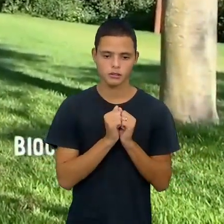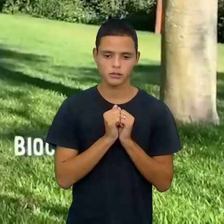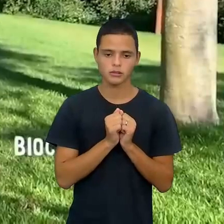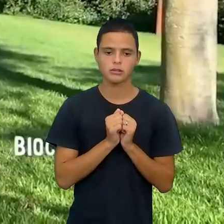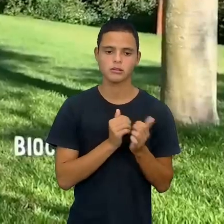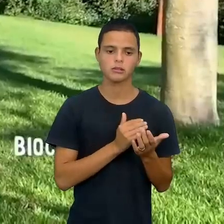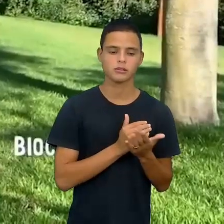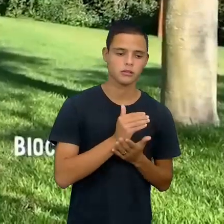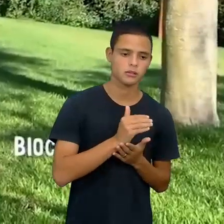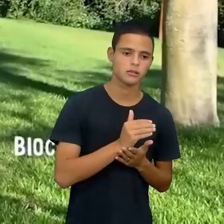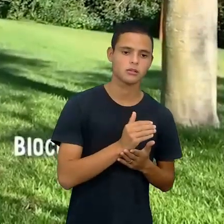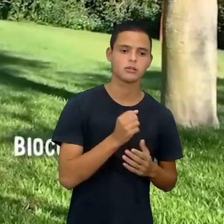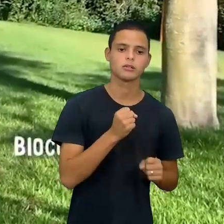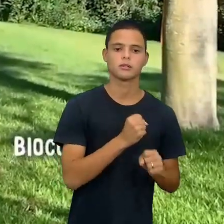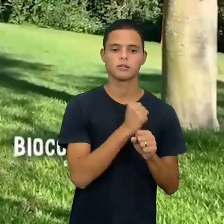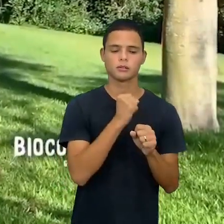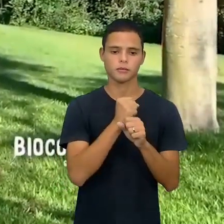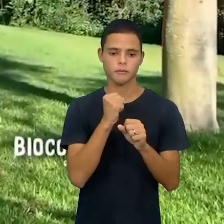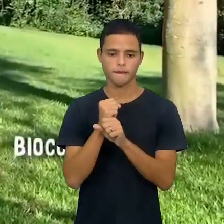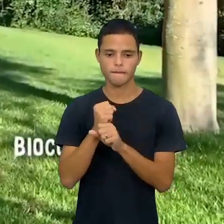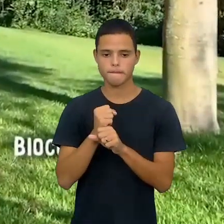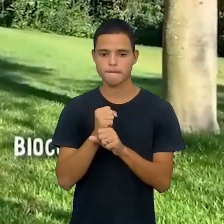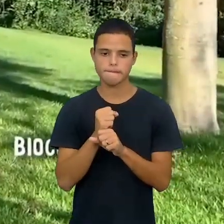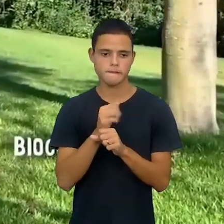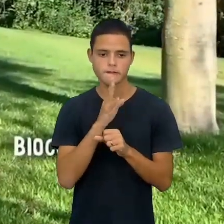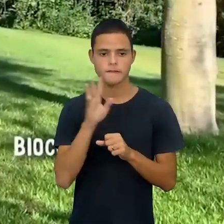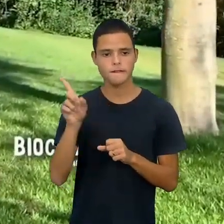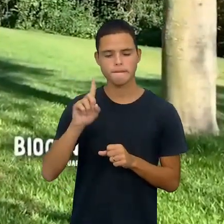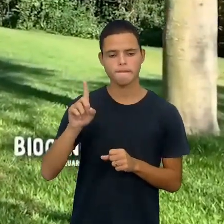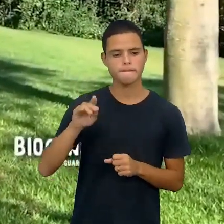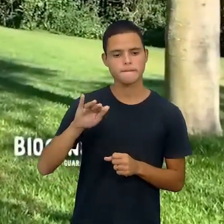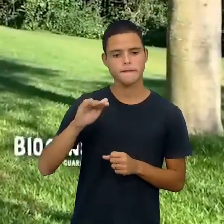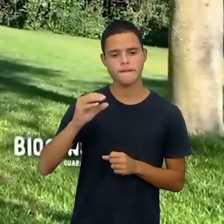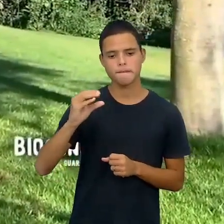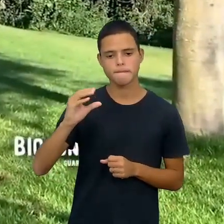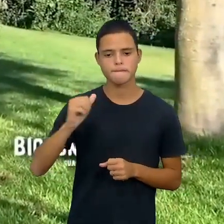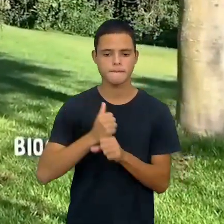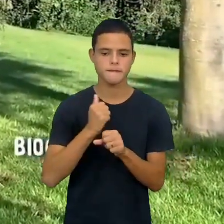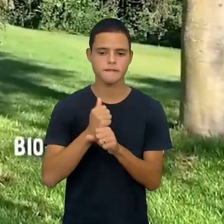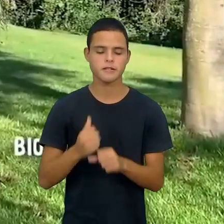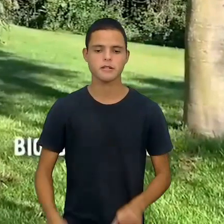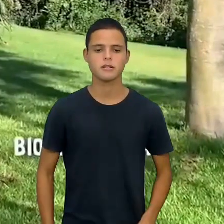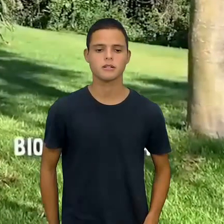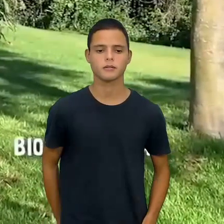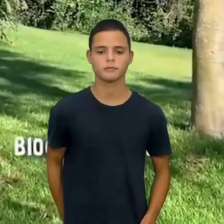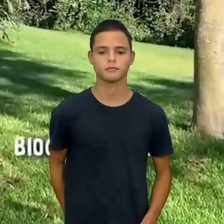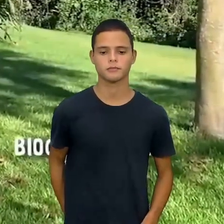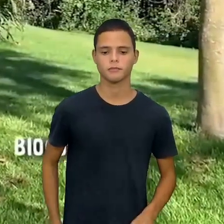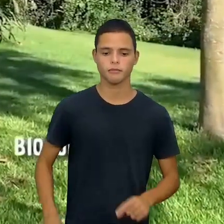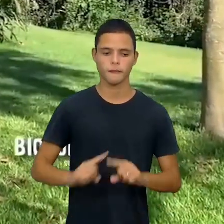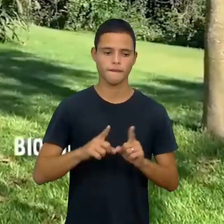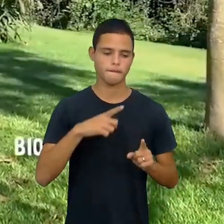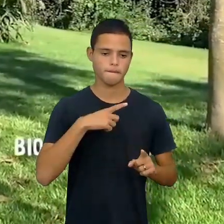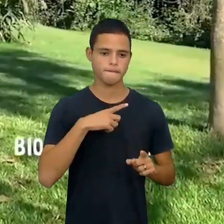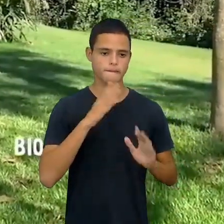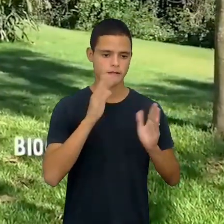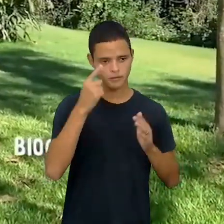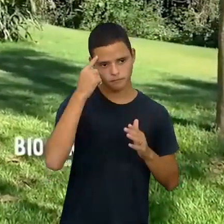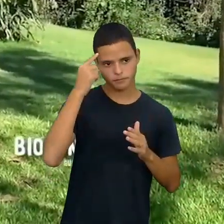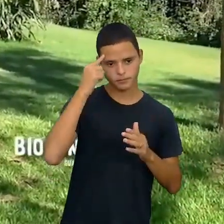nossos projetos. Nós não conhecíamos nessa época a bioconstrução de fato, mas já tínhamos essa vertente da